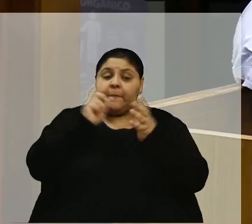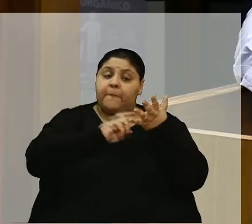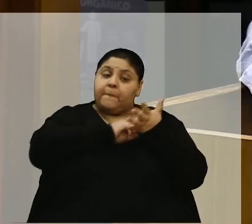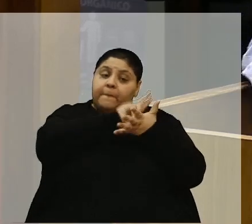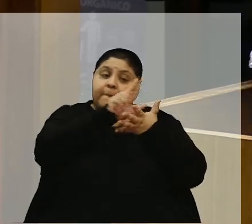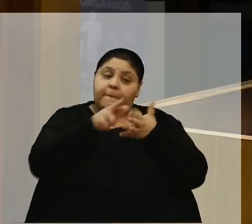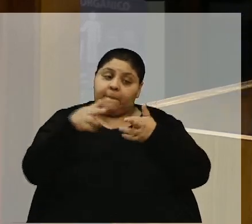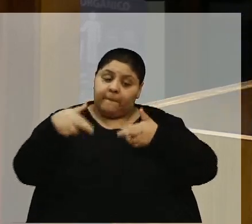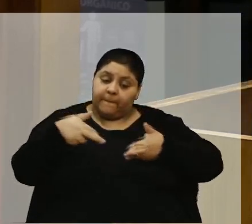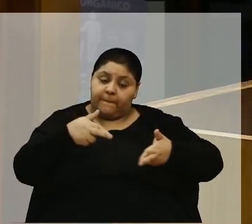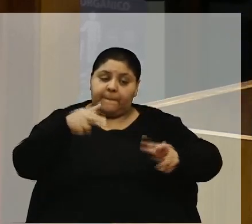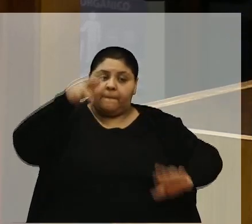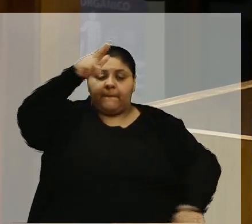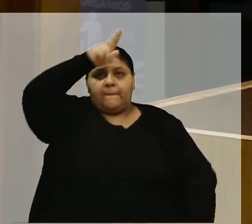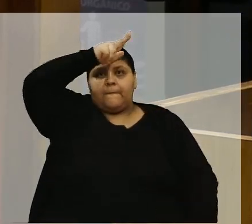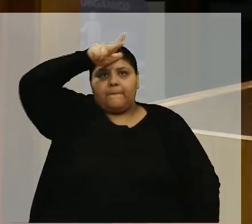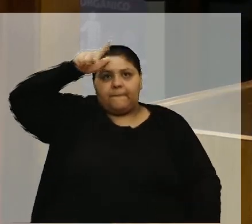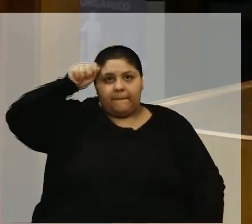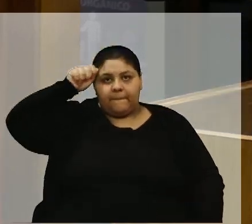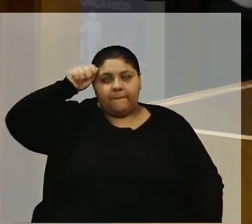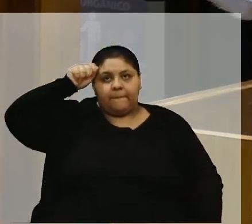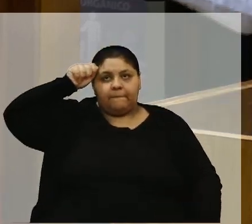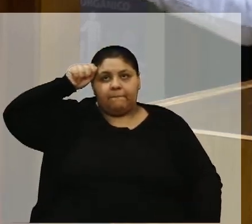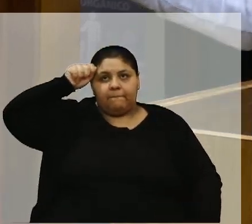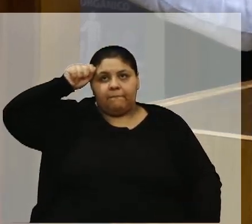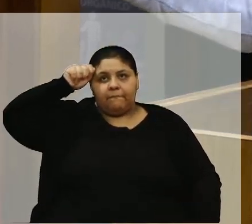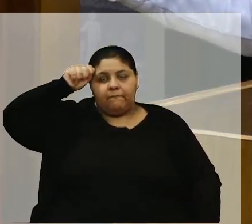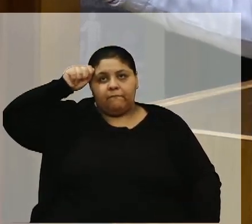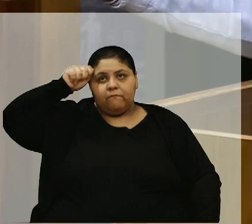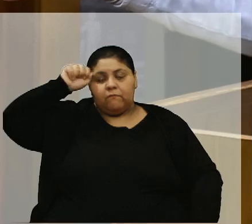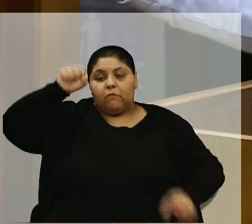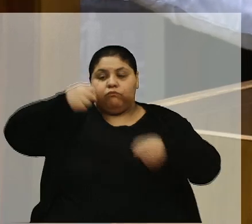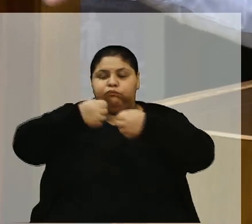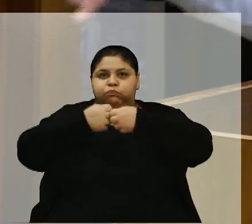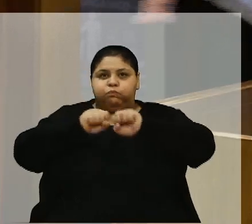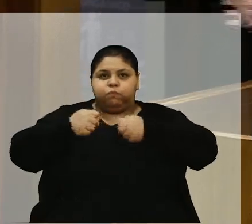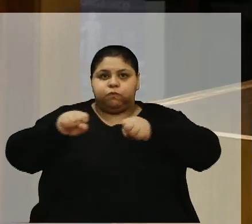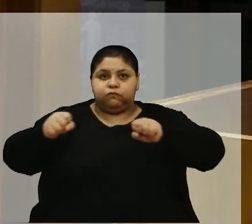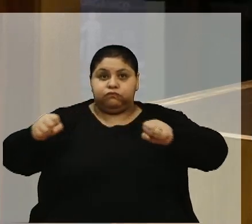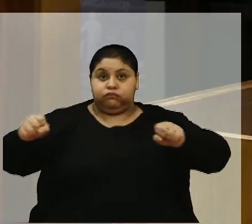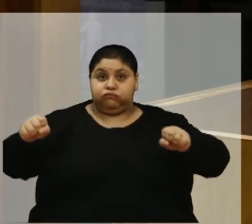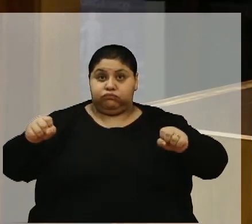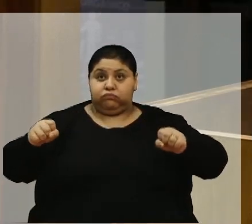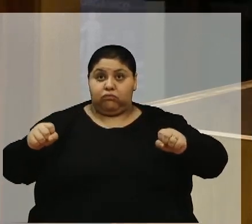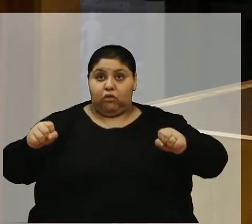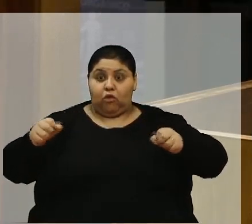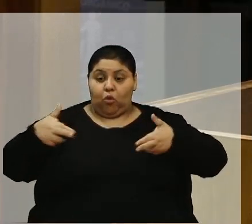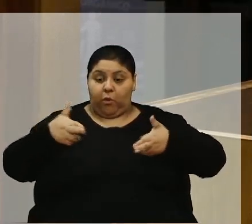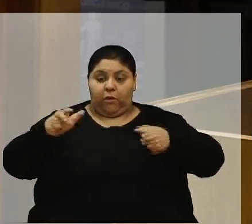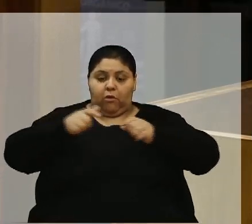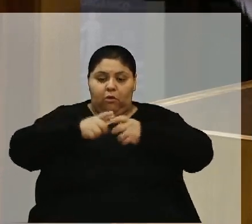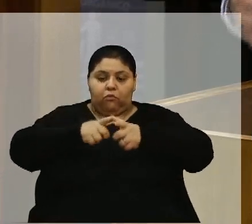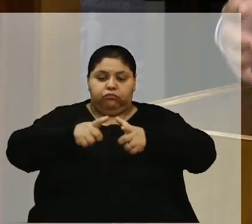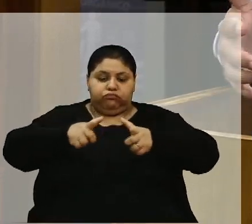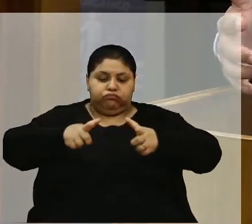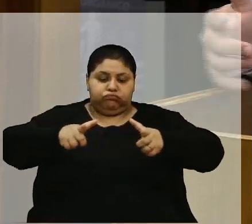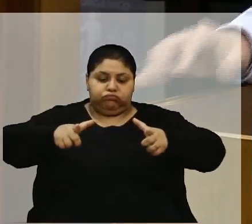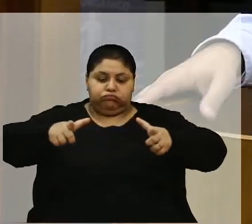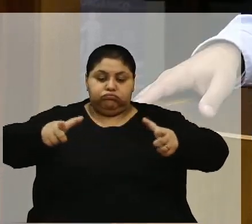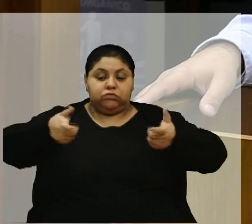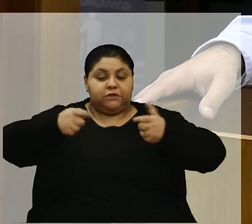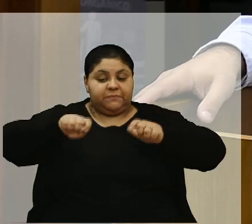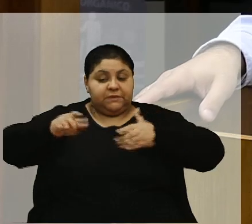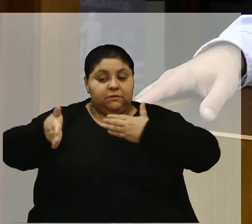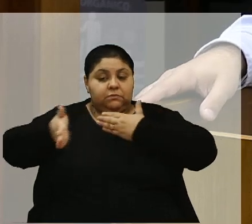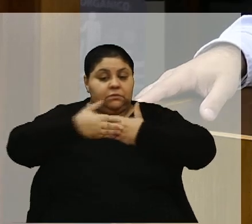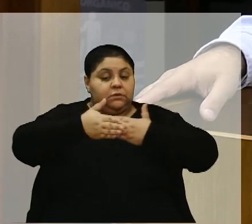rios aqui do município que ficaram com um leito muito ampliado e que precisa ter essa